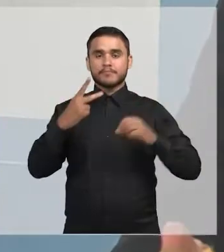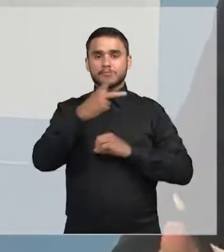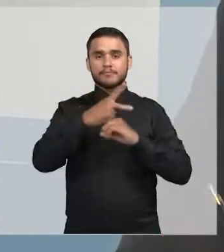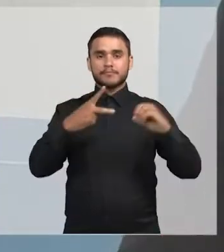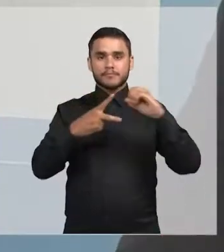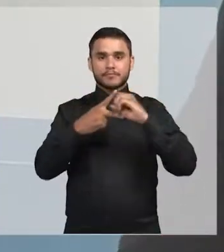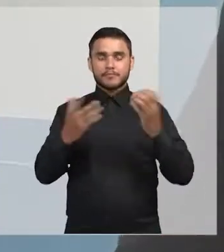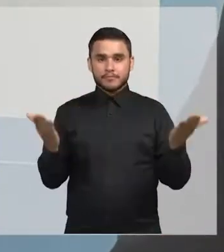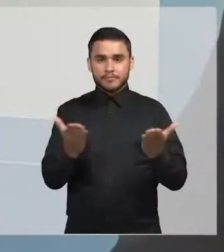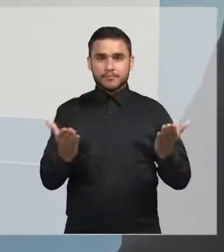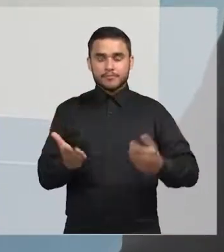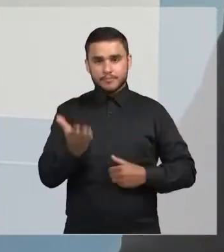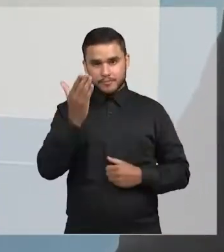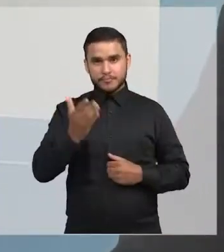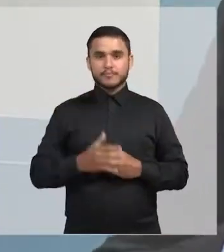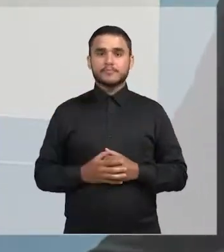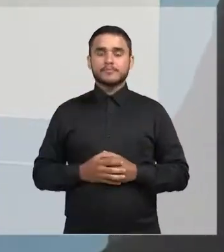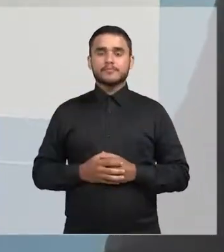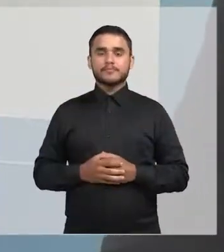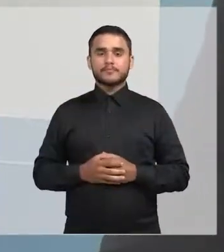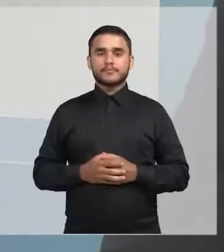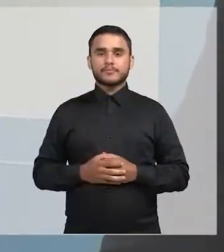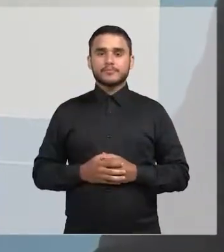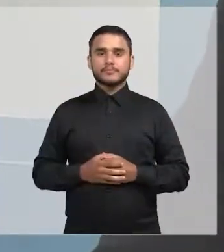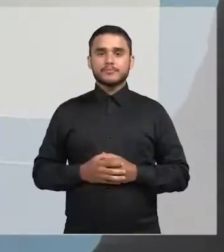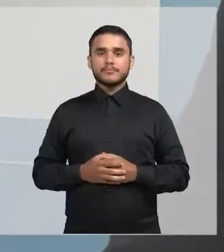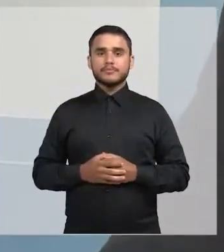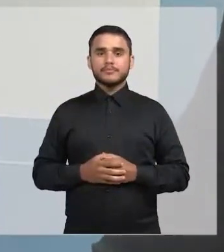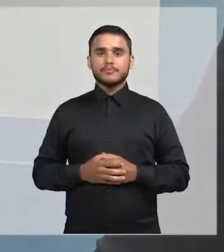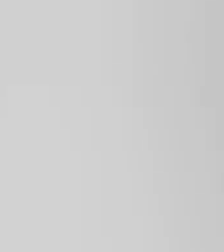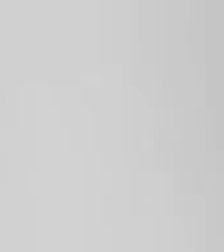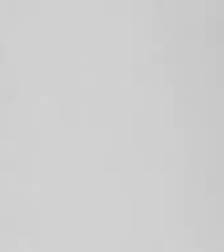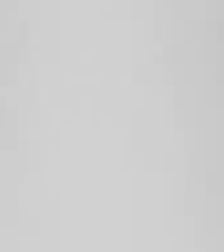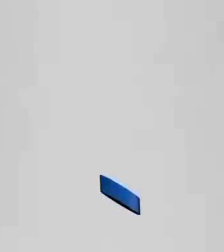seu programa, do meu programa, do nosso programa Pela Ordem. Sai daí não, volto já.